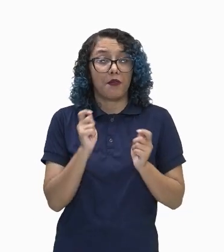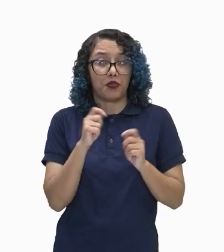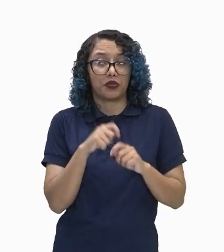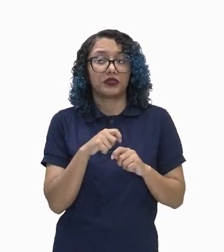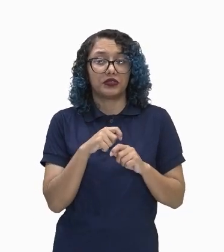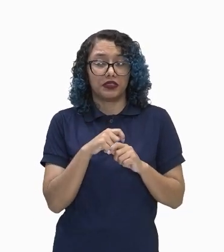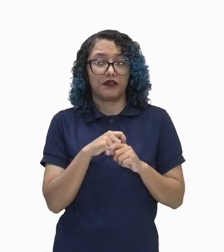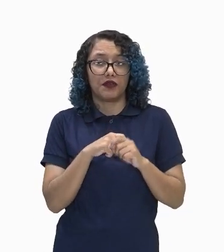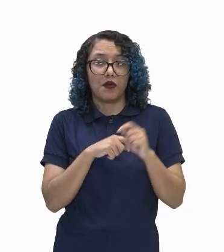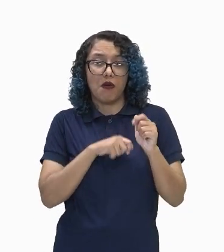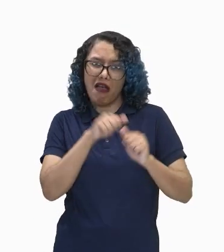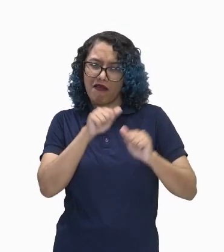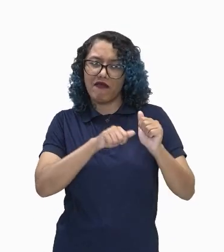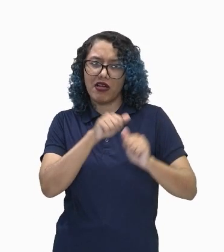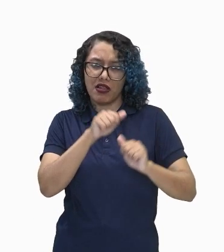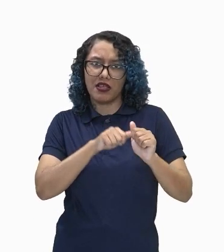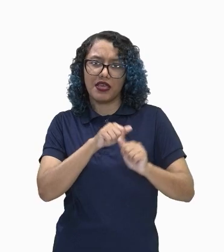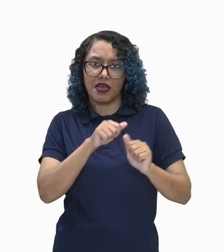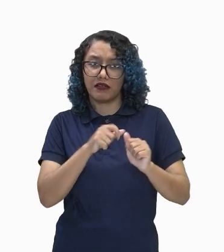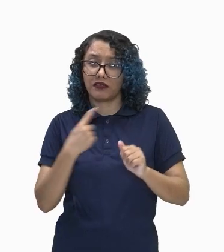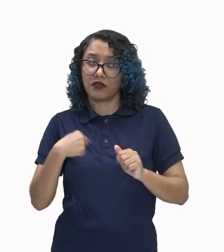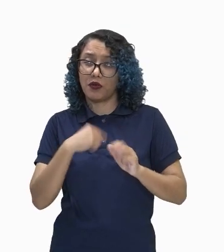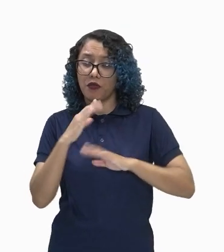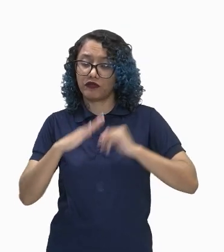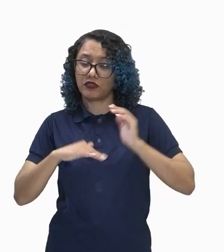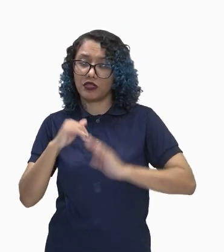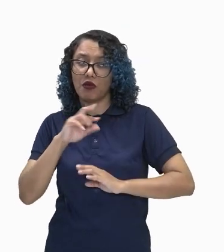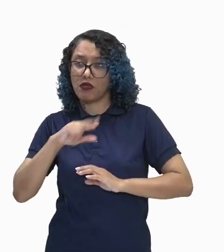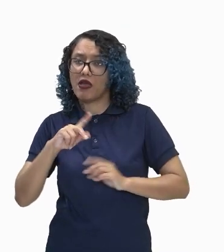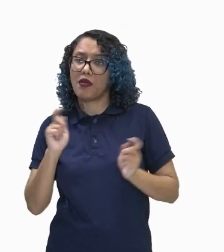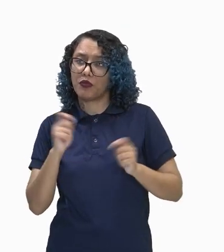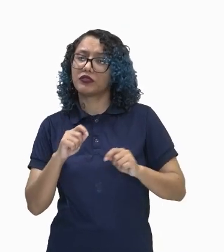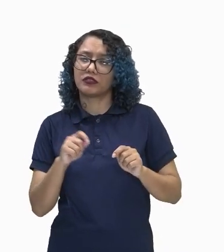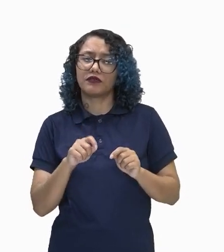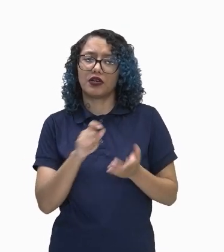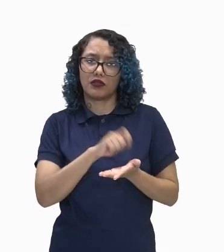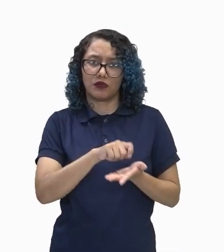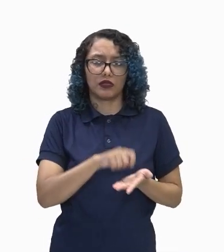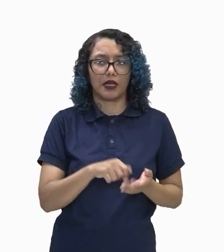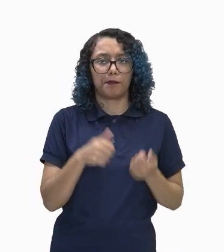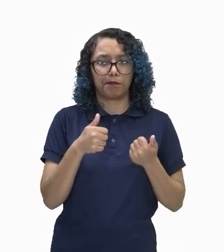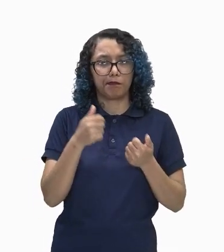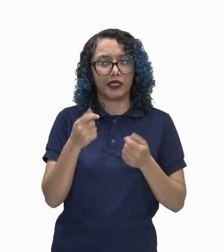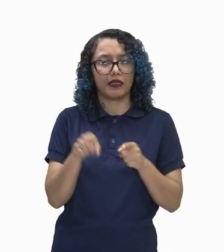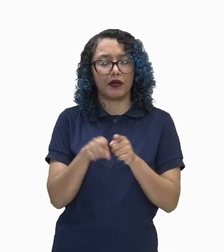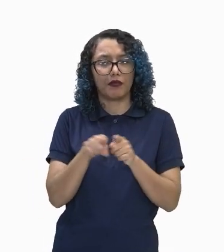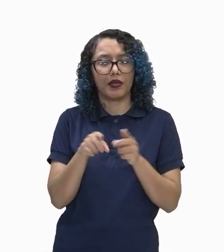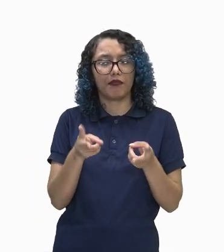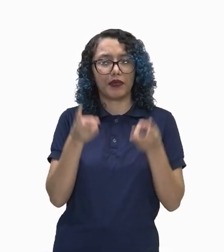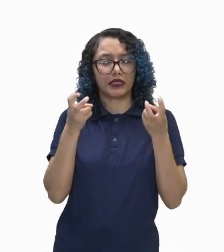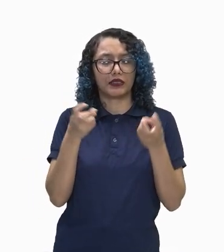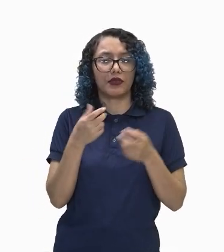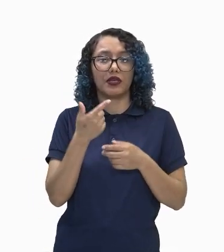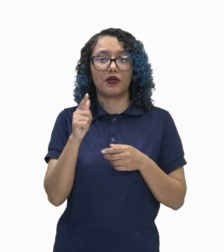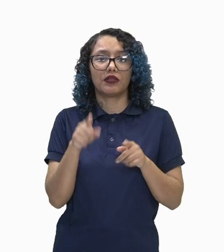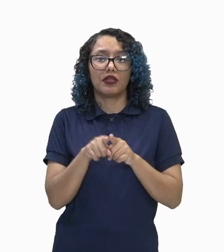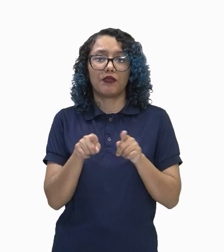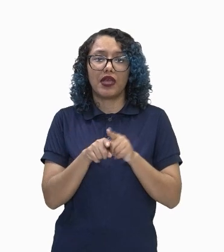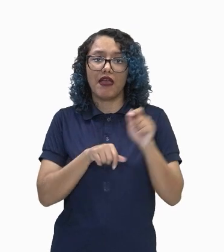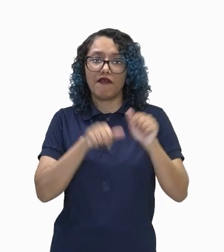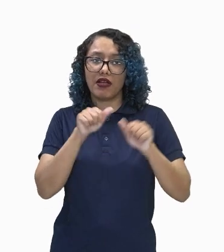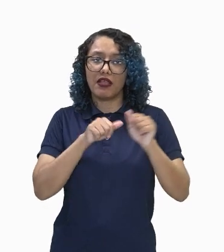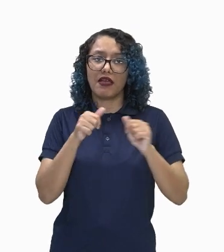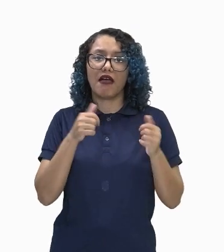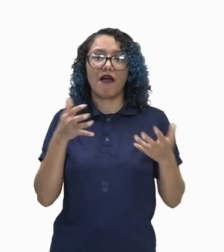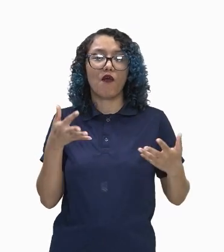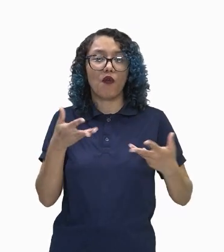nós que não somos especialistas nessa área técnica, ok? E, por fim, também avaliar a qualidade, né, de como ele faz as